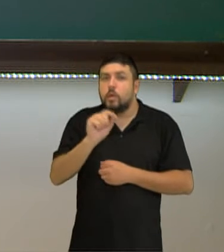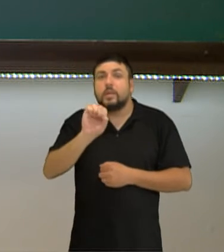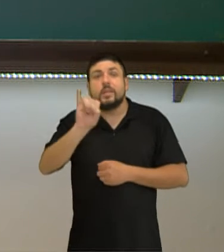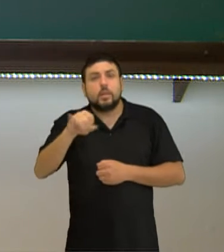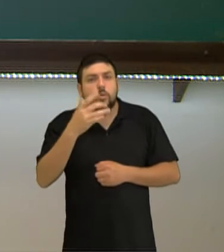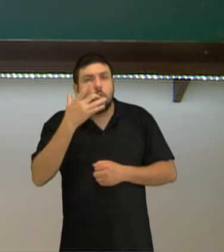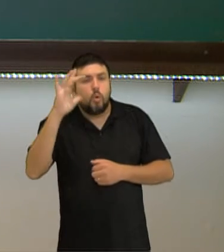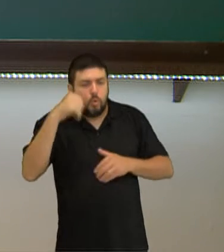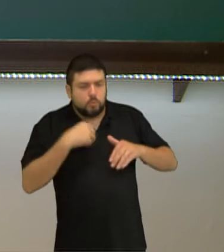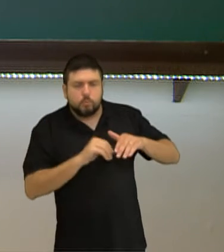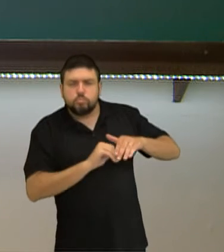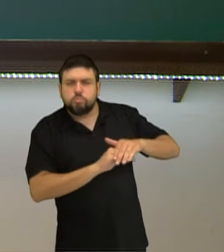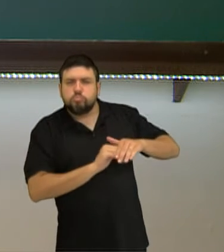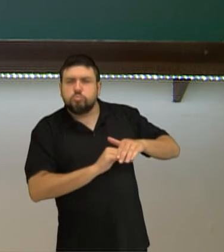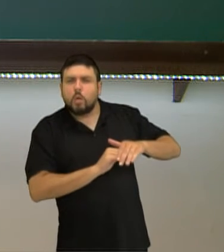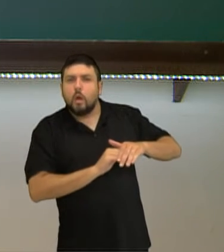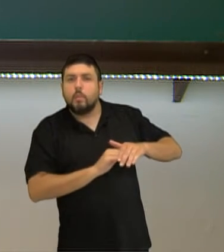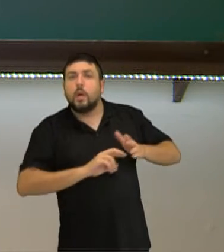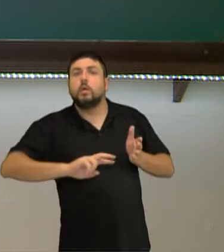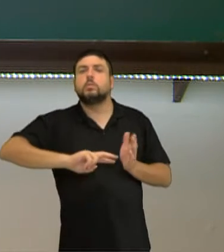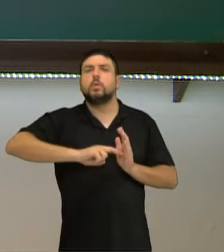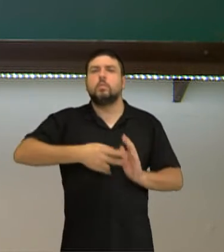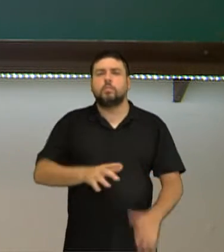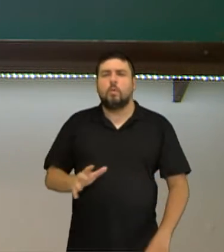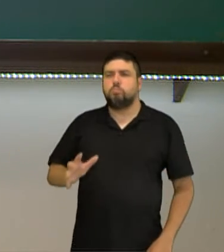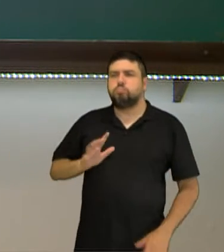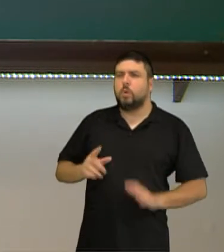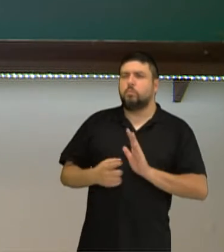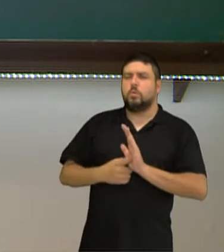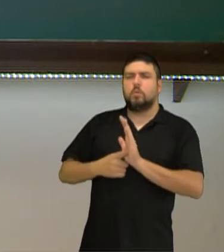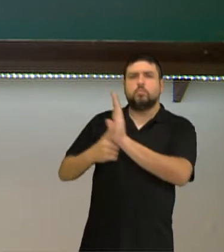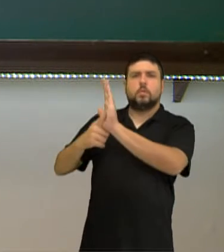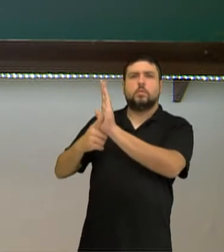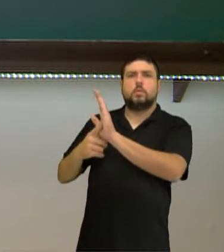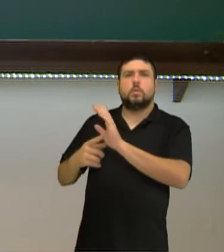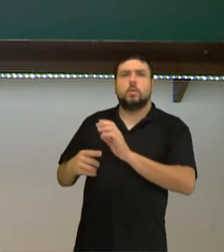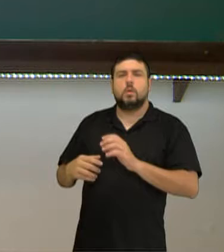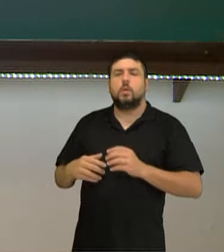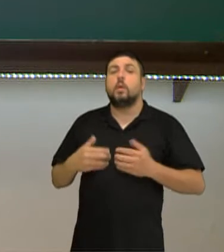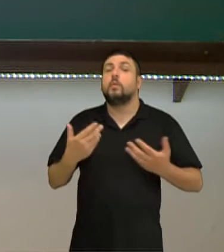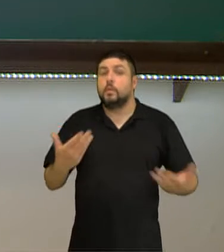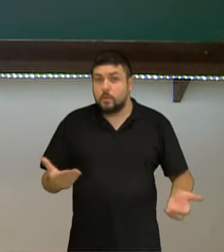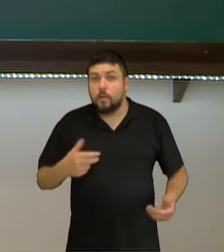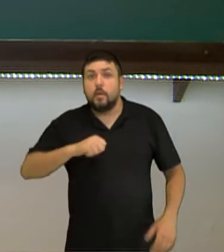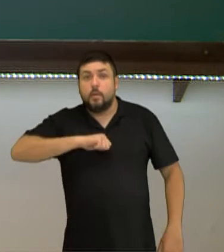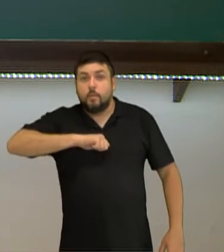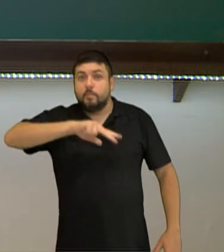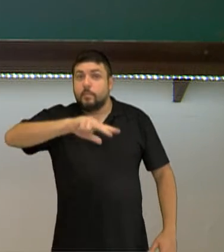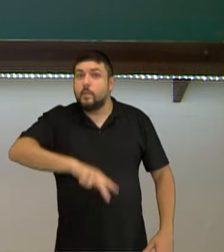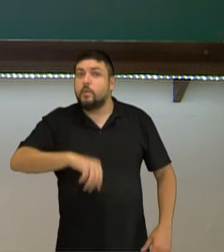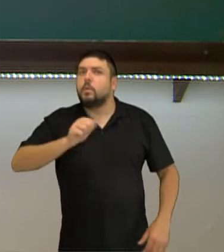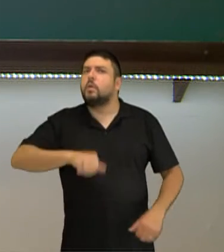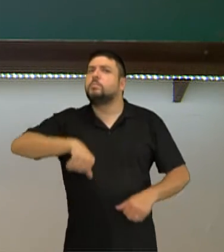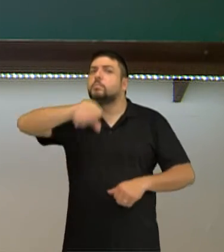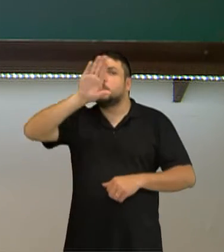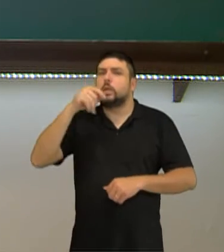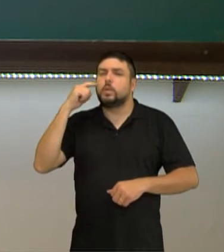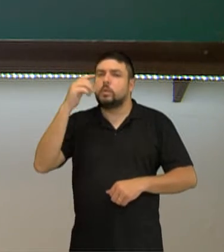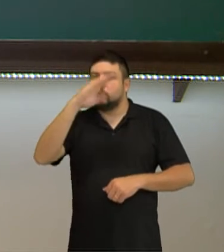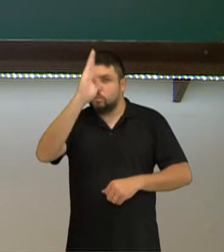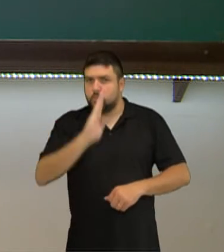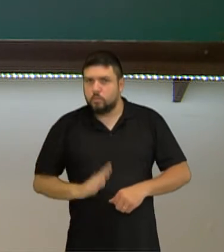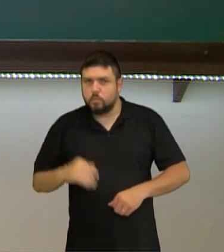metal precioso era sinônimo de riqueza de uma nação. E que Portugal mais queria encontrar aqui no Brasil no início da